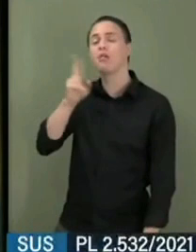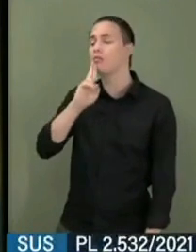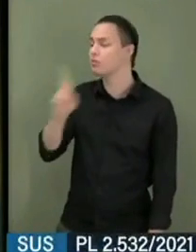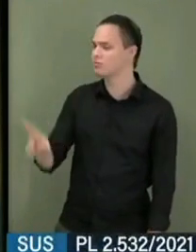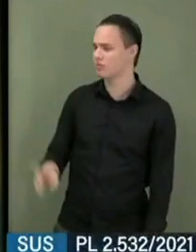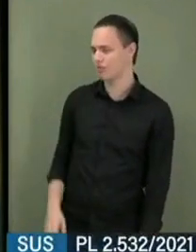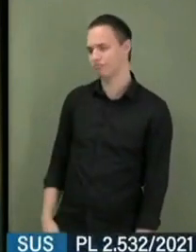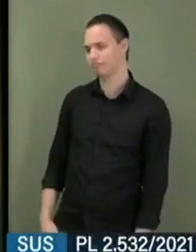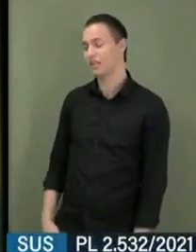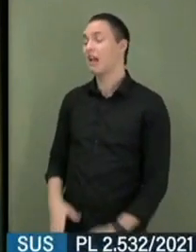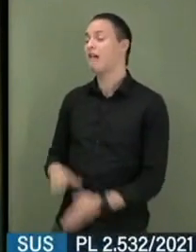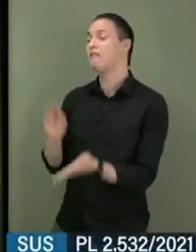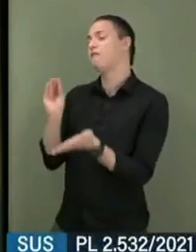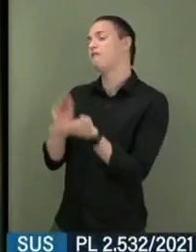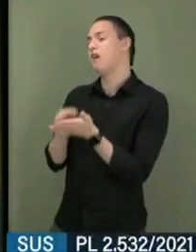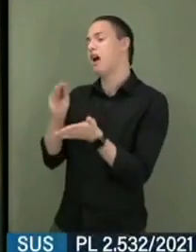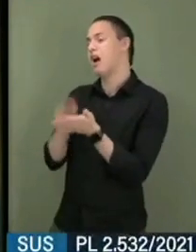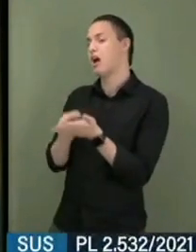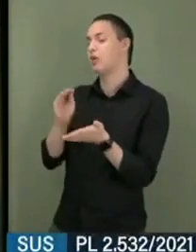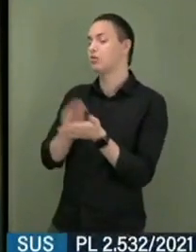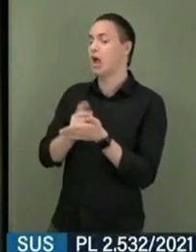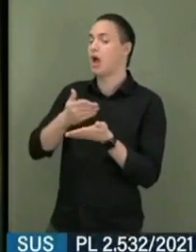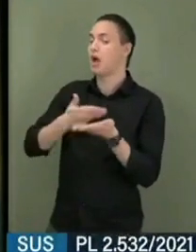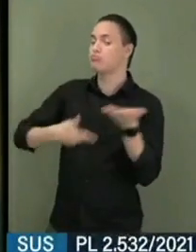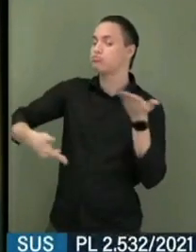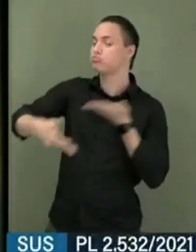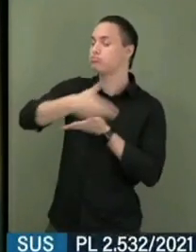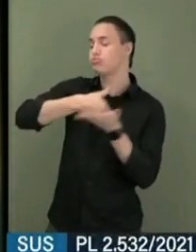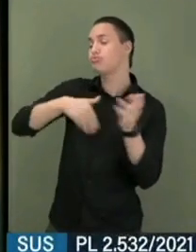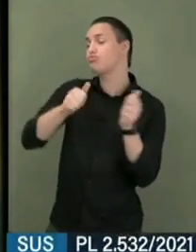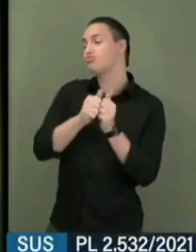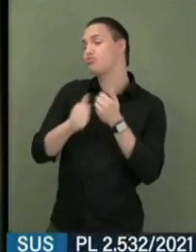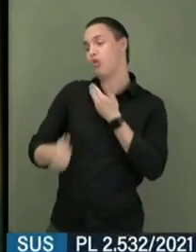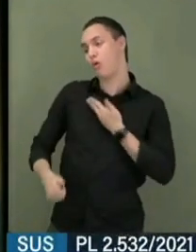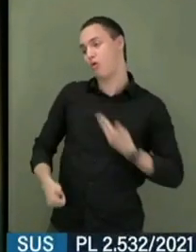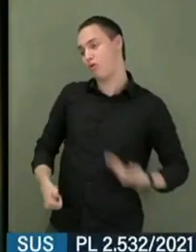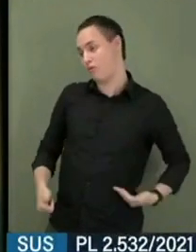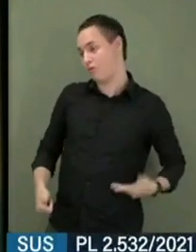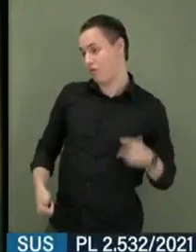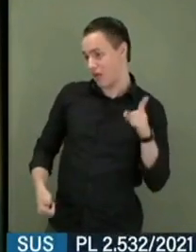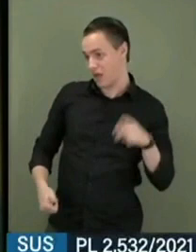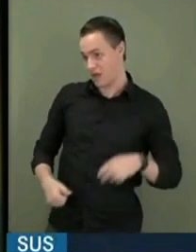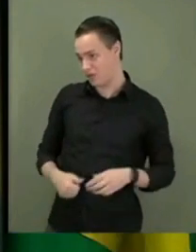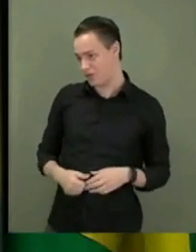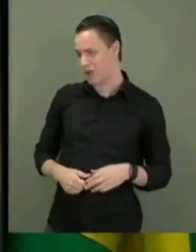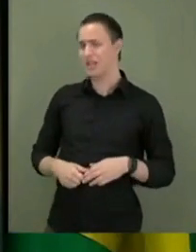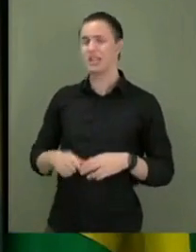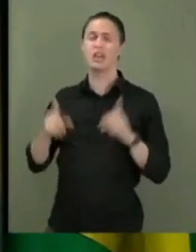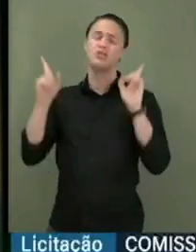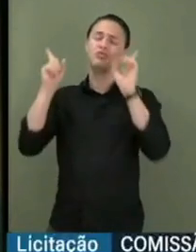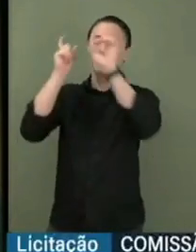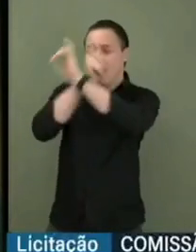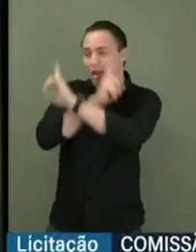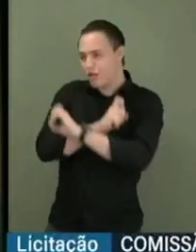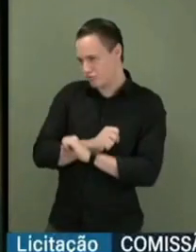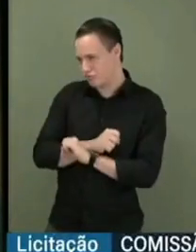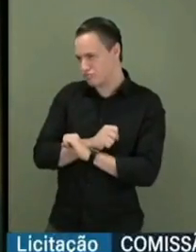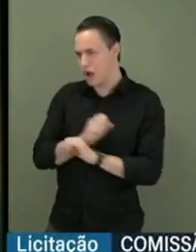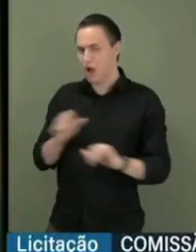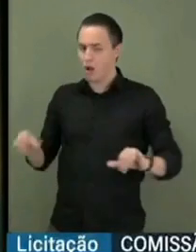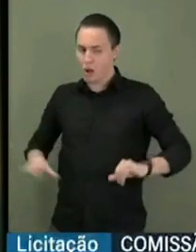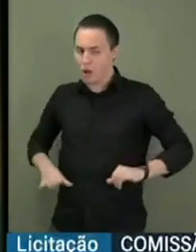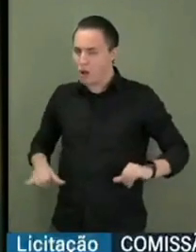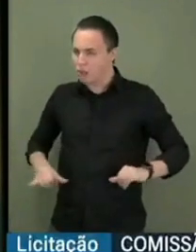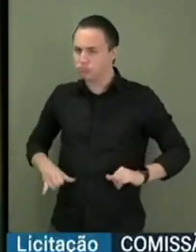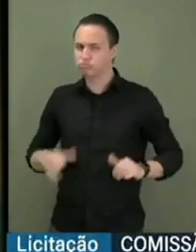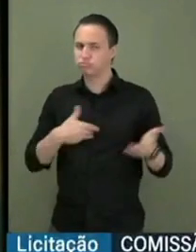faltando articulação no governo, que é sofrível a articulação do